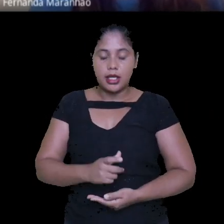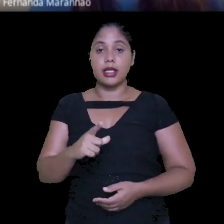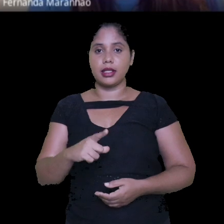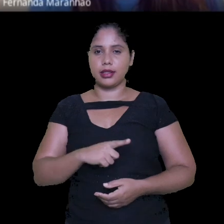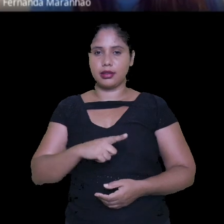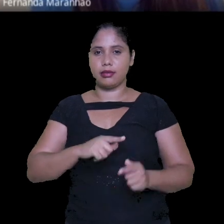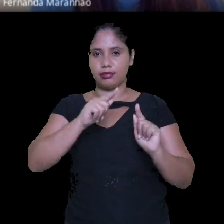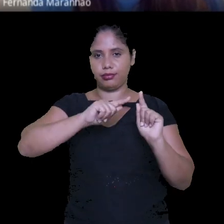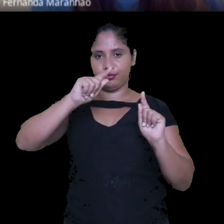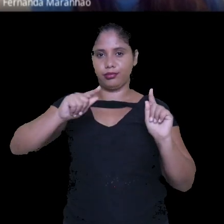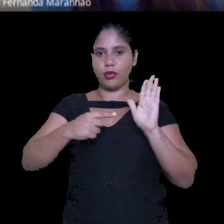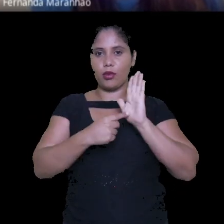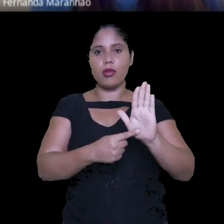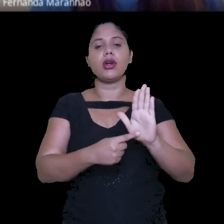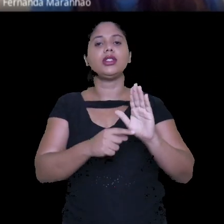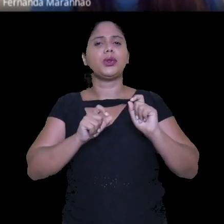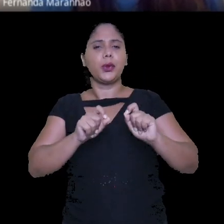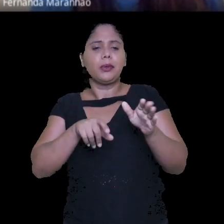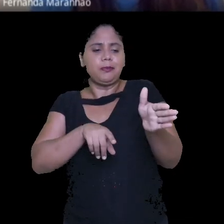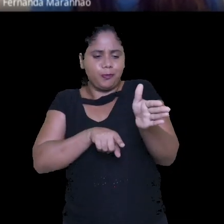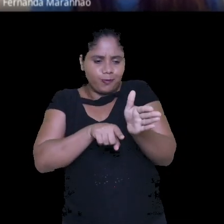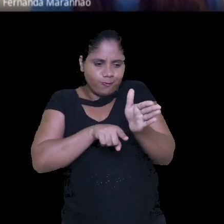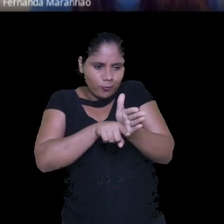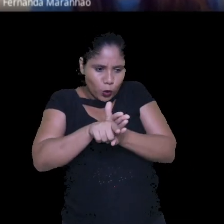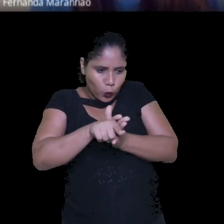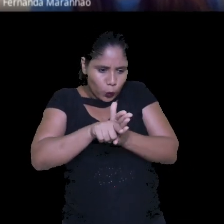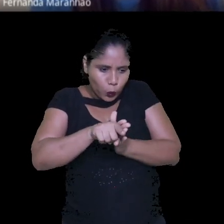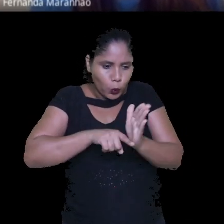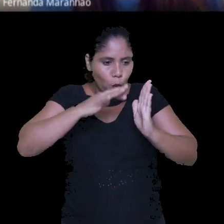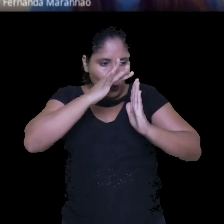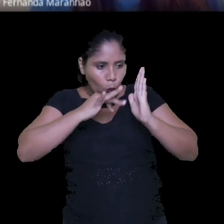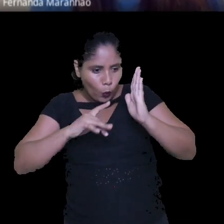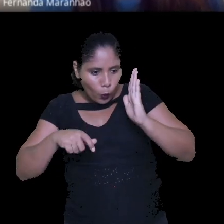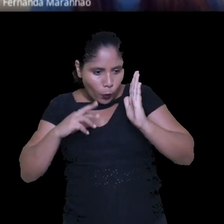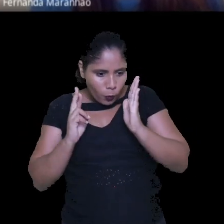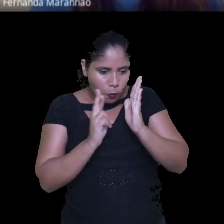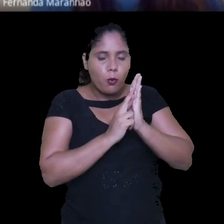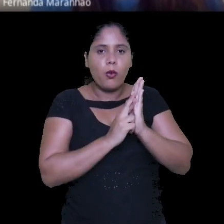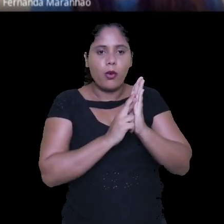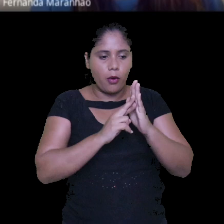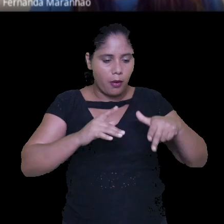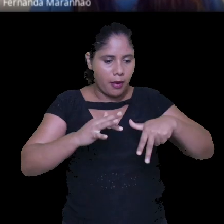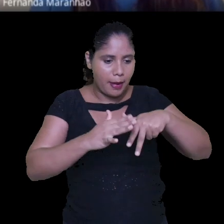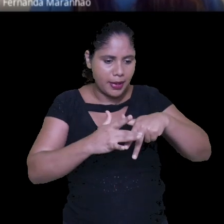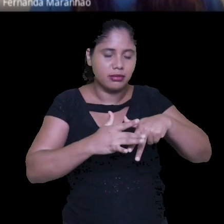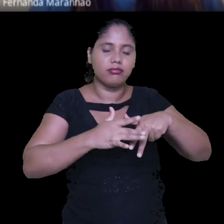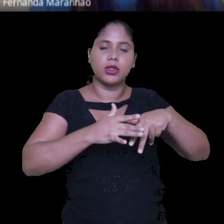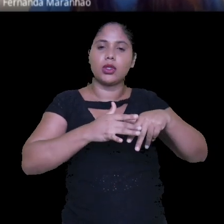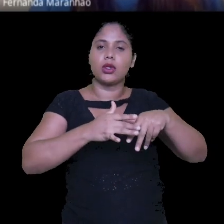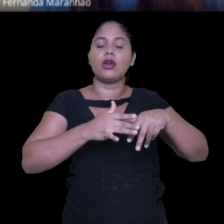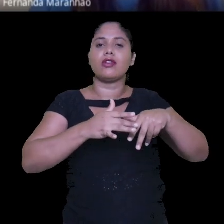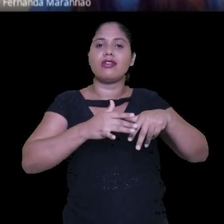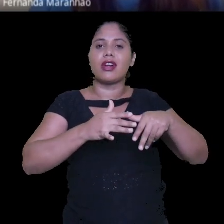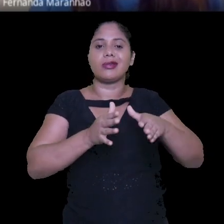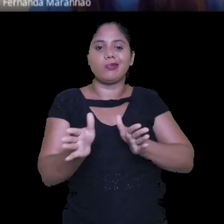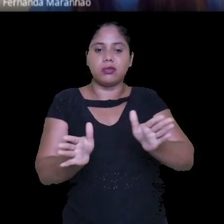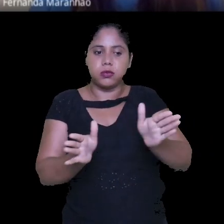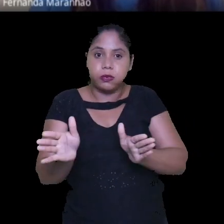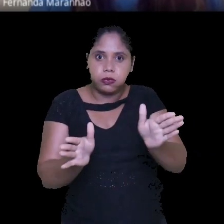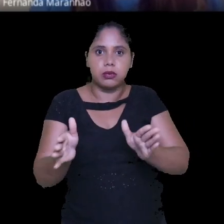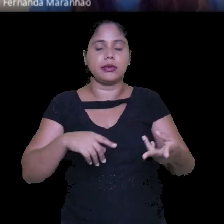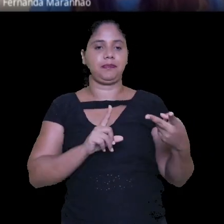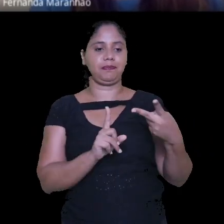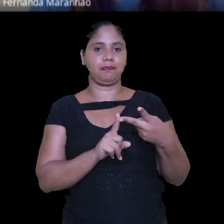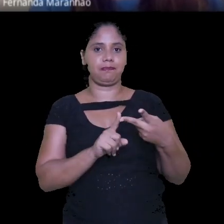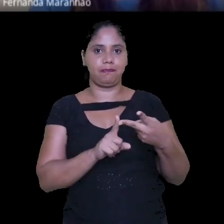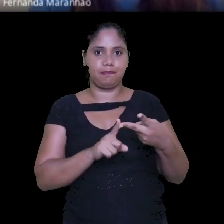de risco conhecido para essa condição. Realizar também um exame ultrassonográfico em que se inclua a Doppler velocimetria das